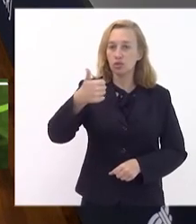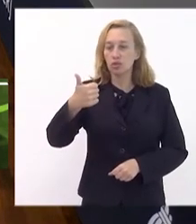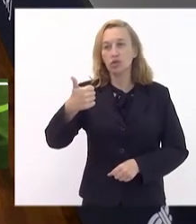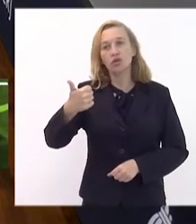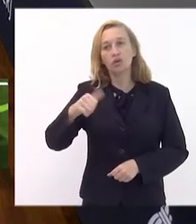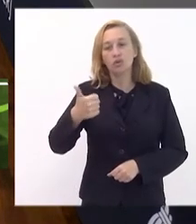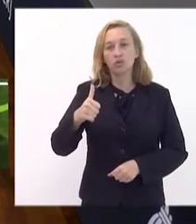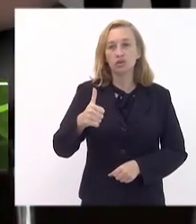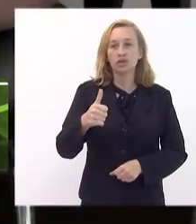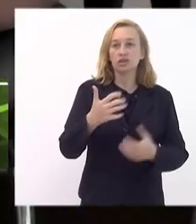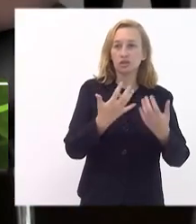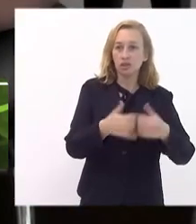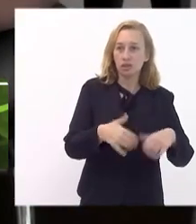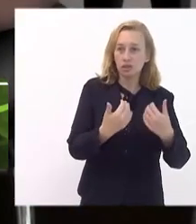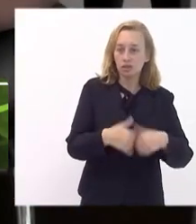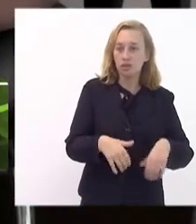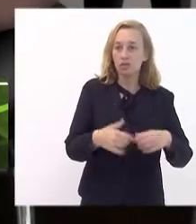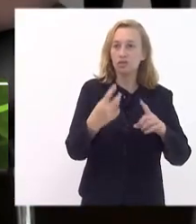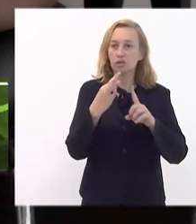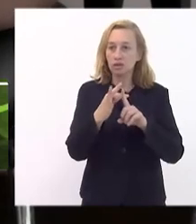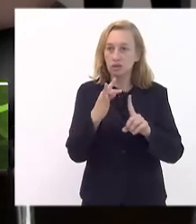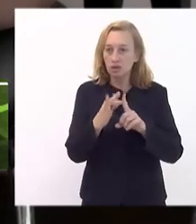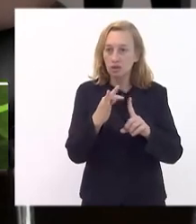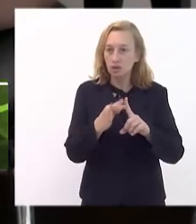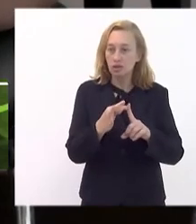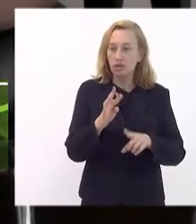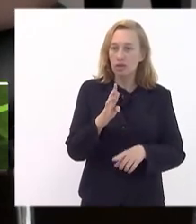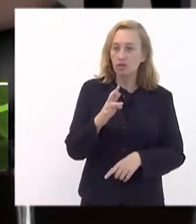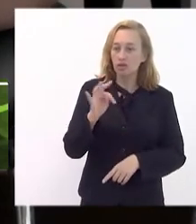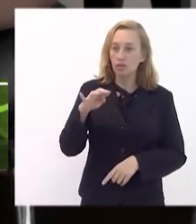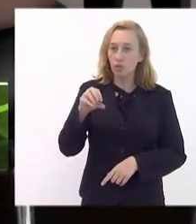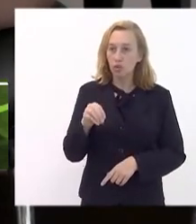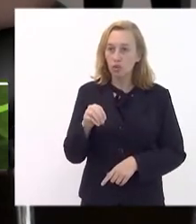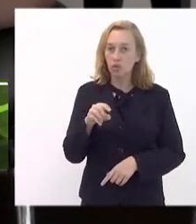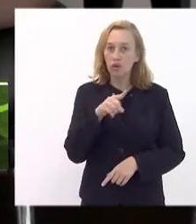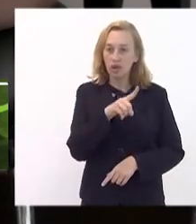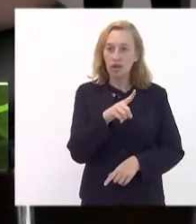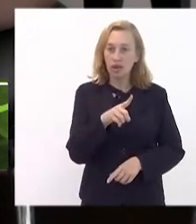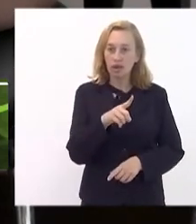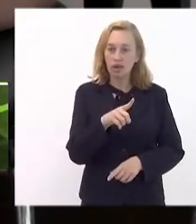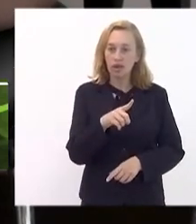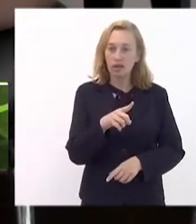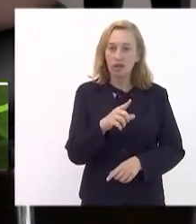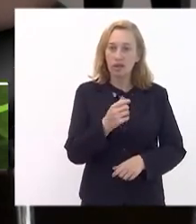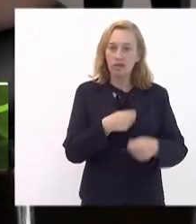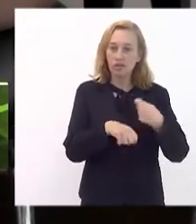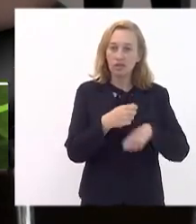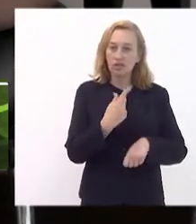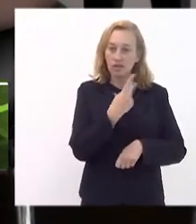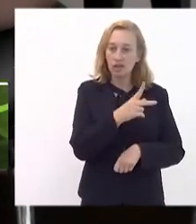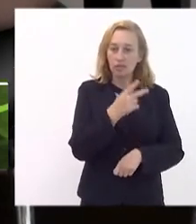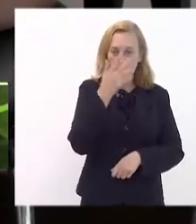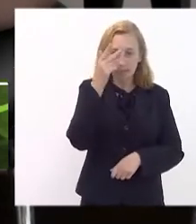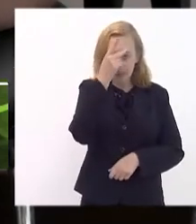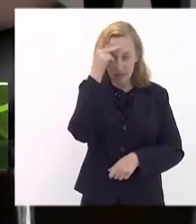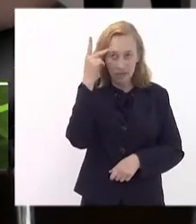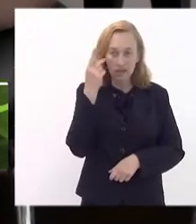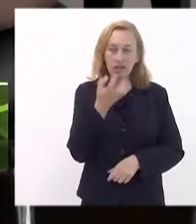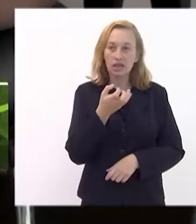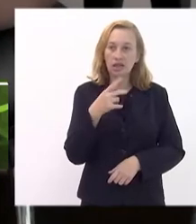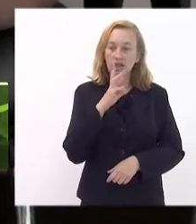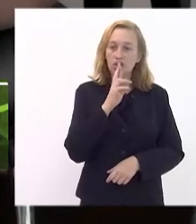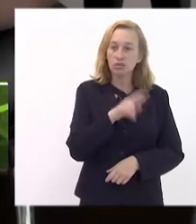Petrópolis. E aí o André também é o gerente lá, por isso que eu perguntei se ele quer responder a parte mais fácil. Sobre o Palatinato,